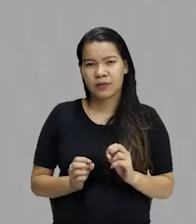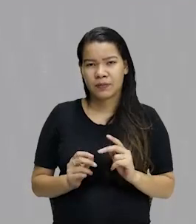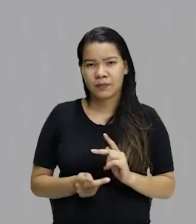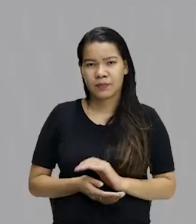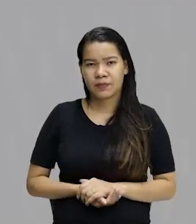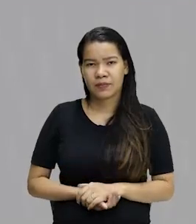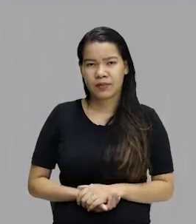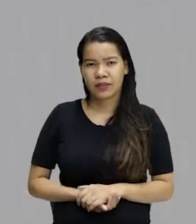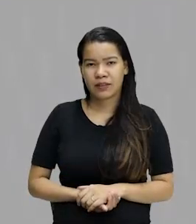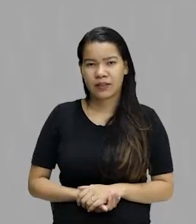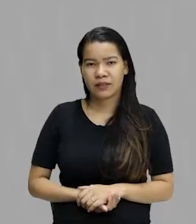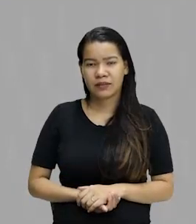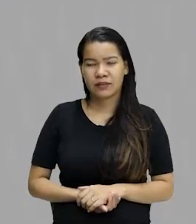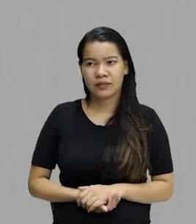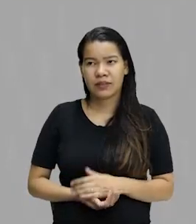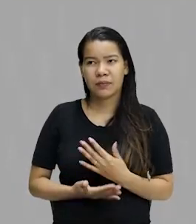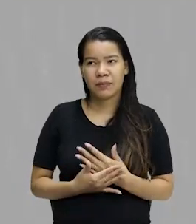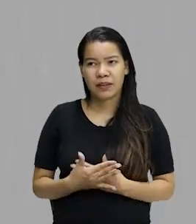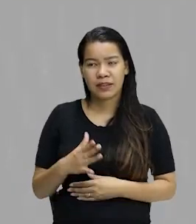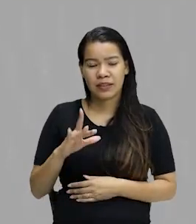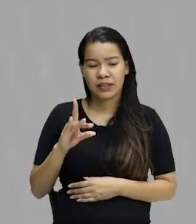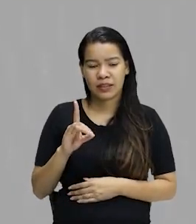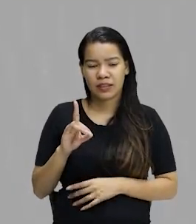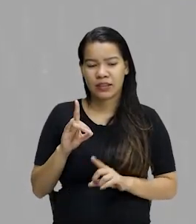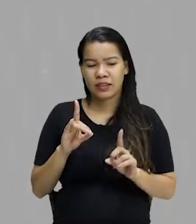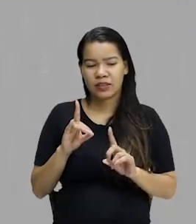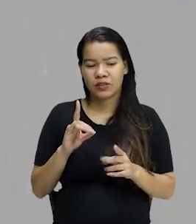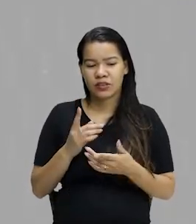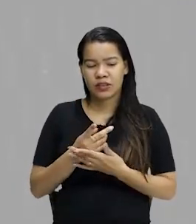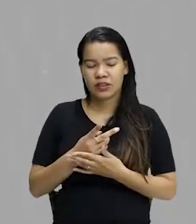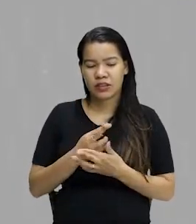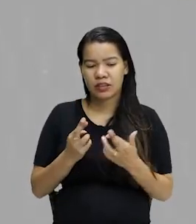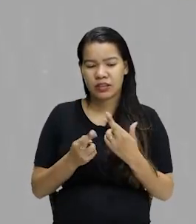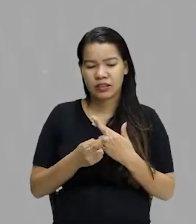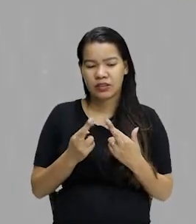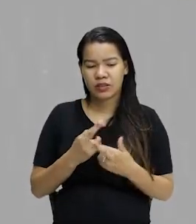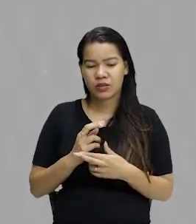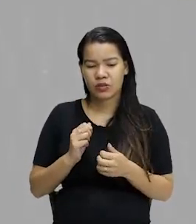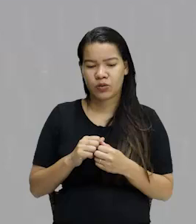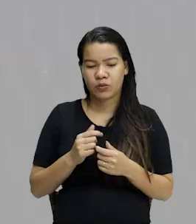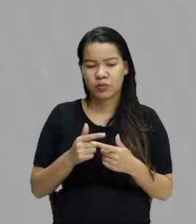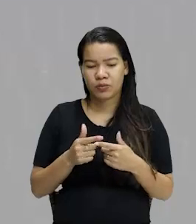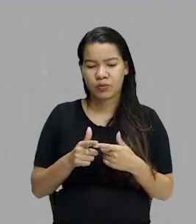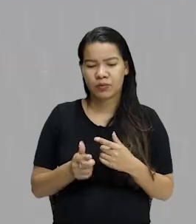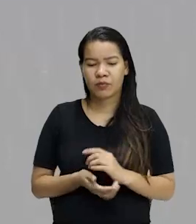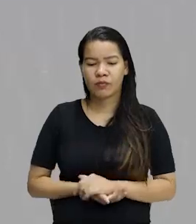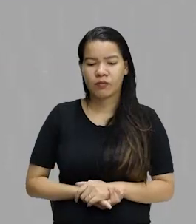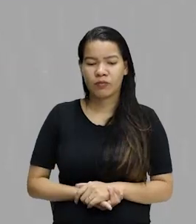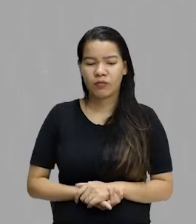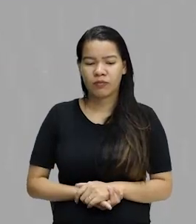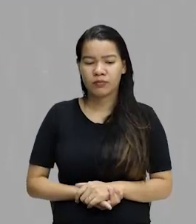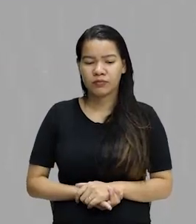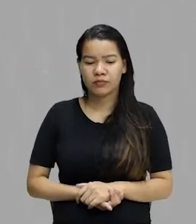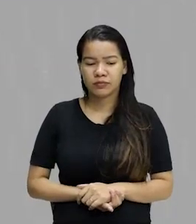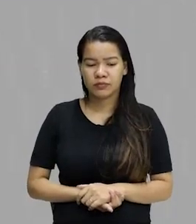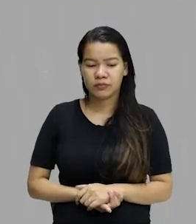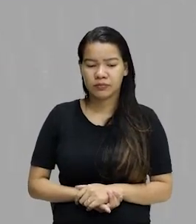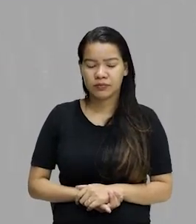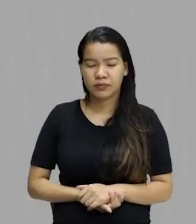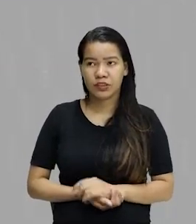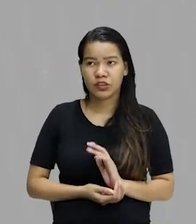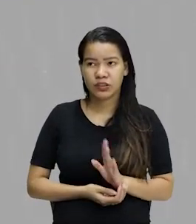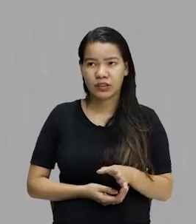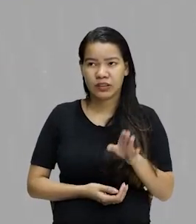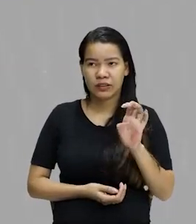ok? Mas a letra D não está relacionada com o problema em questão. Letra